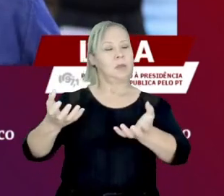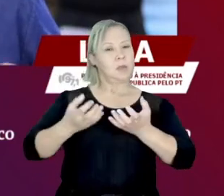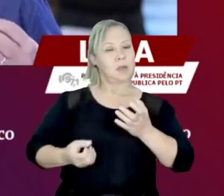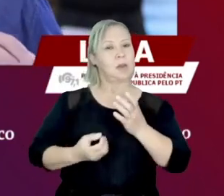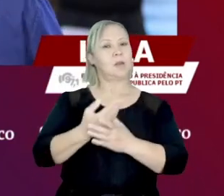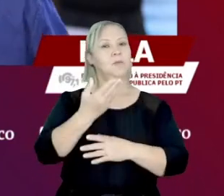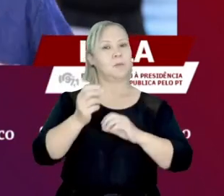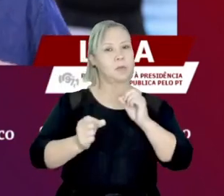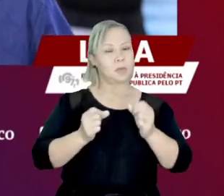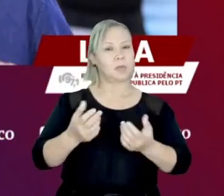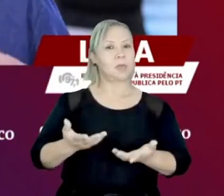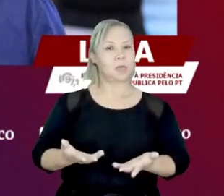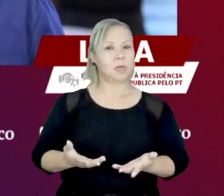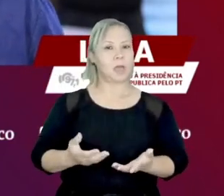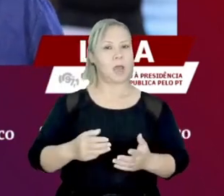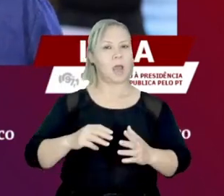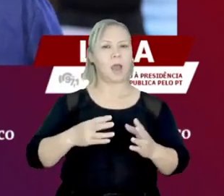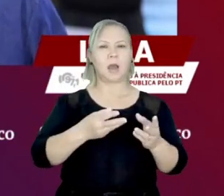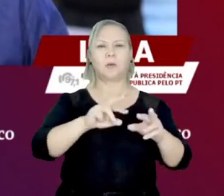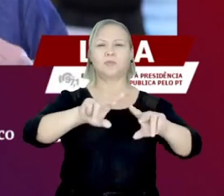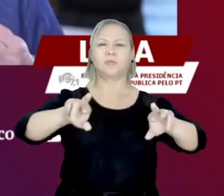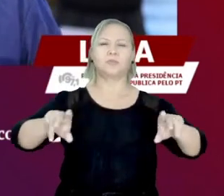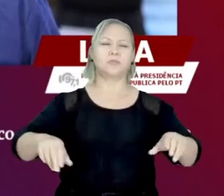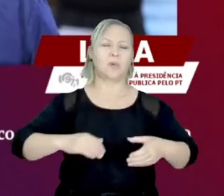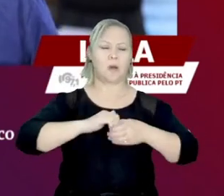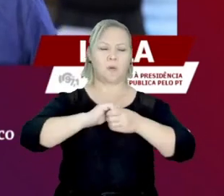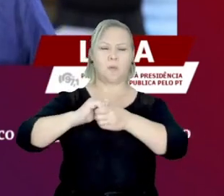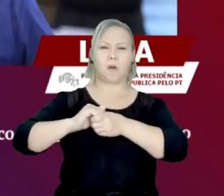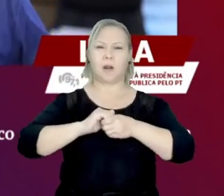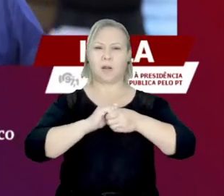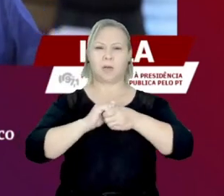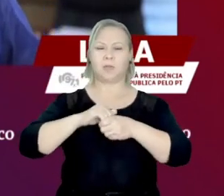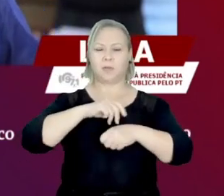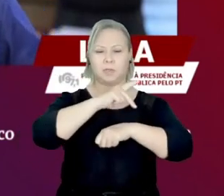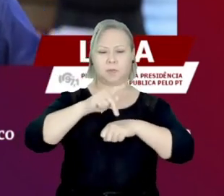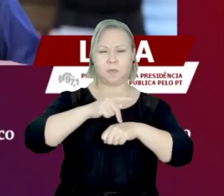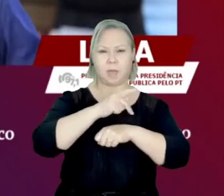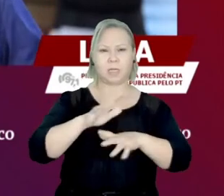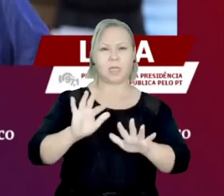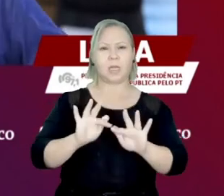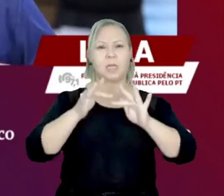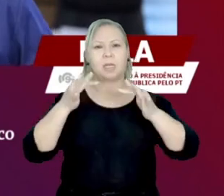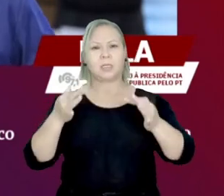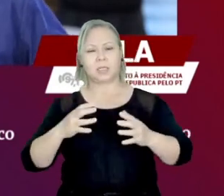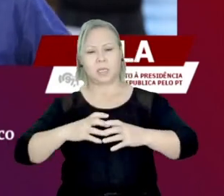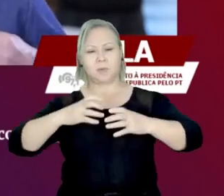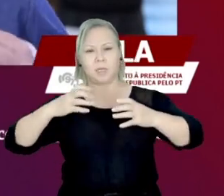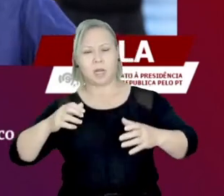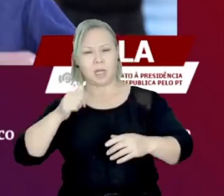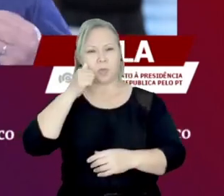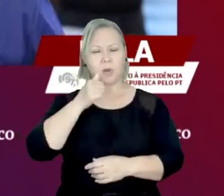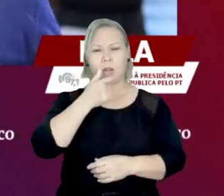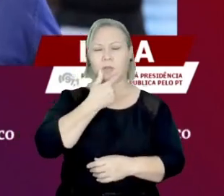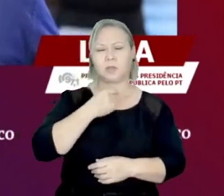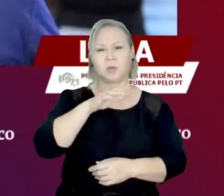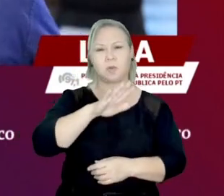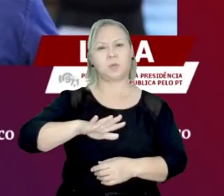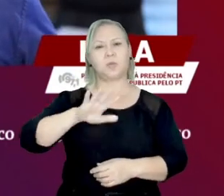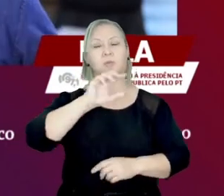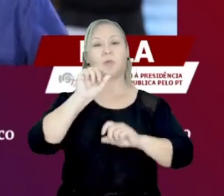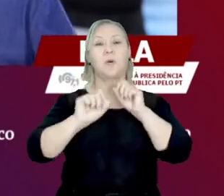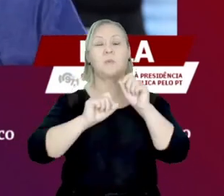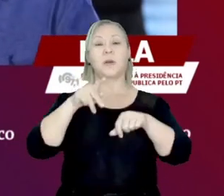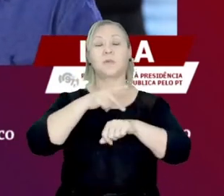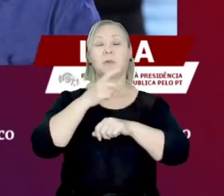país volte a ser um país alegre, um país festivo. Nós vamos transformar o BNDES num banco de desenvolvimento outra vez, e